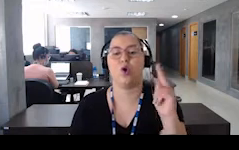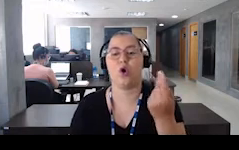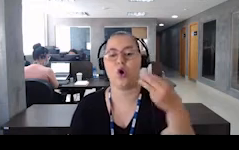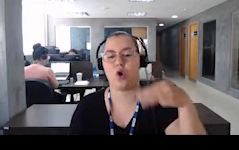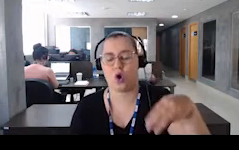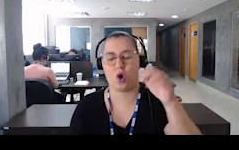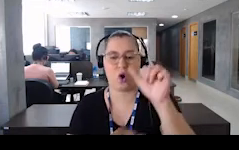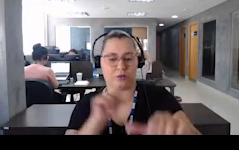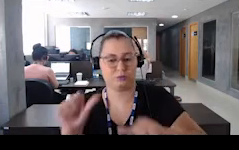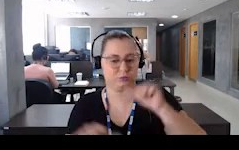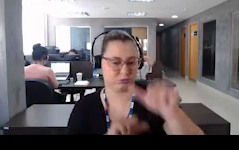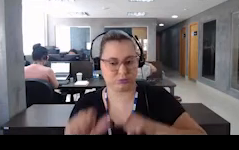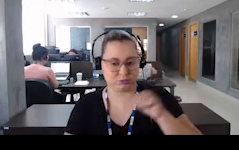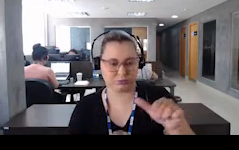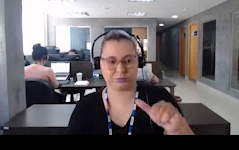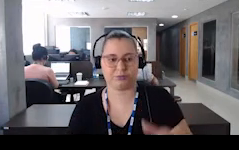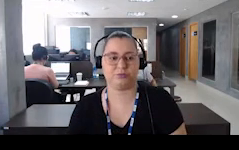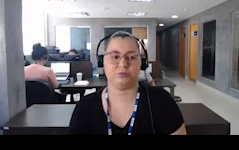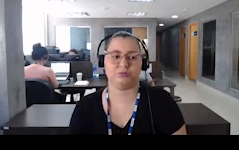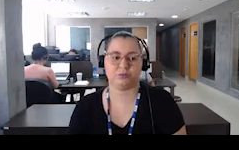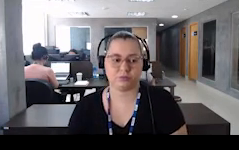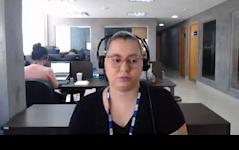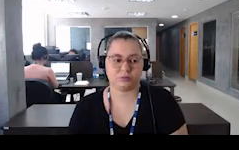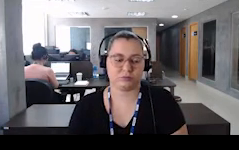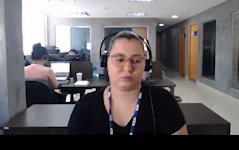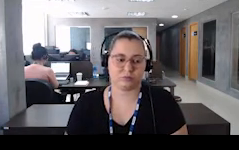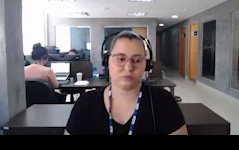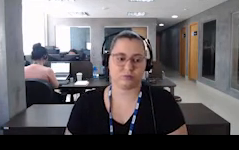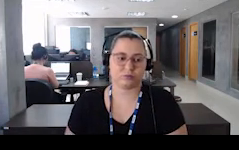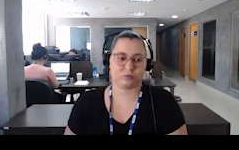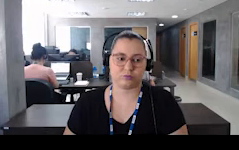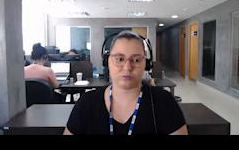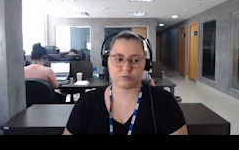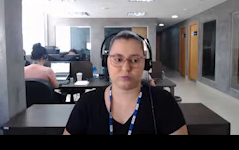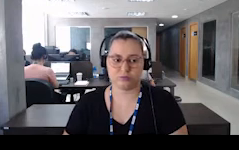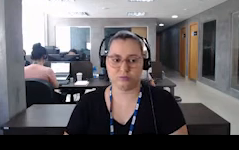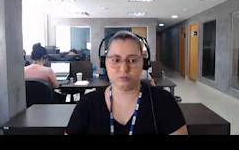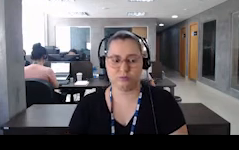né? Basta colocar esses valores aqui, certo? Então vamos olhar aqui, ó.